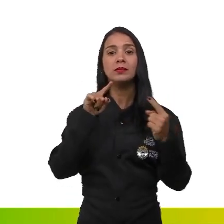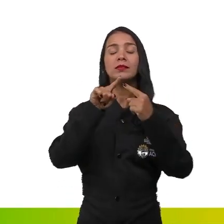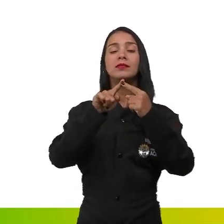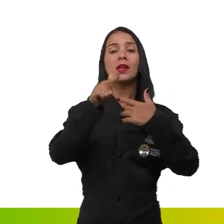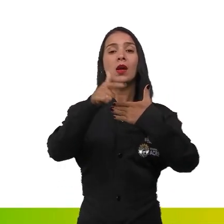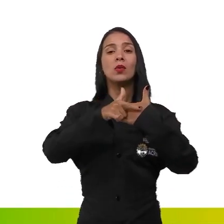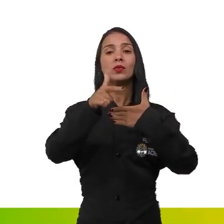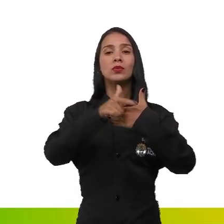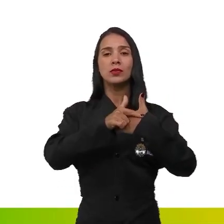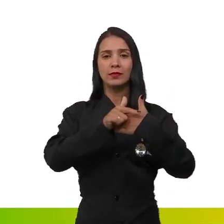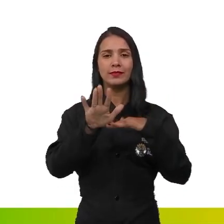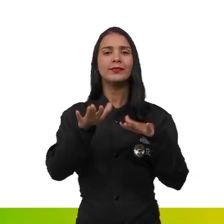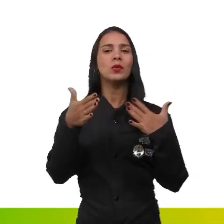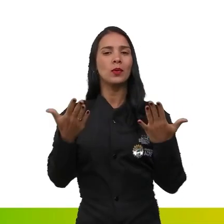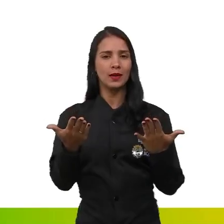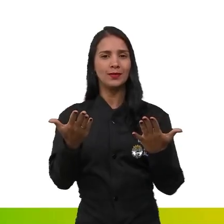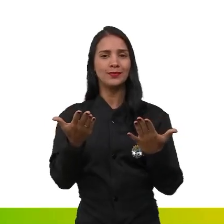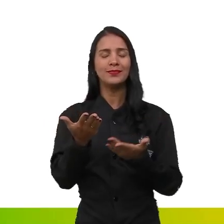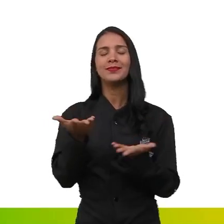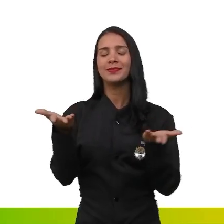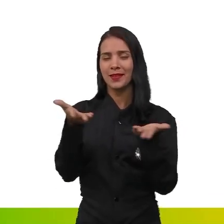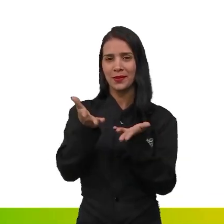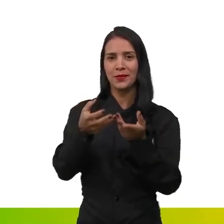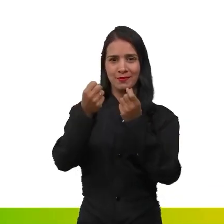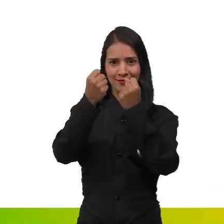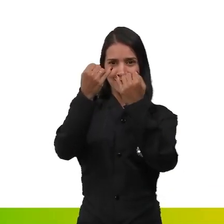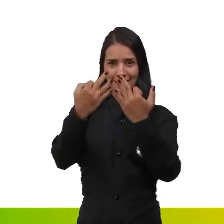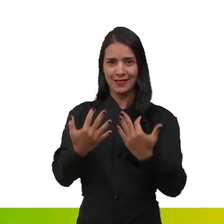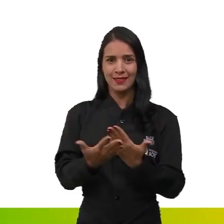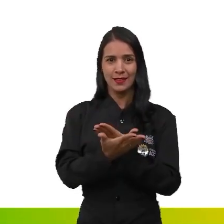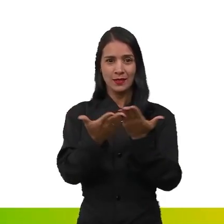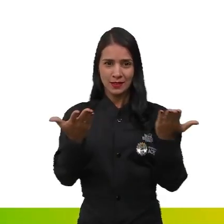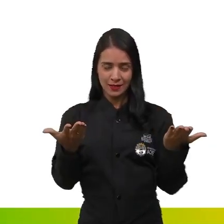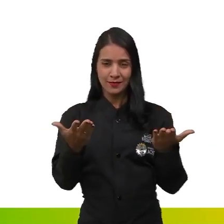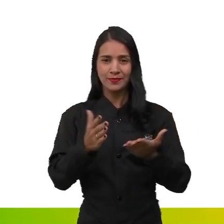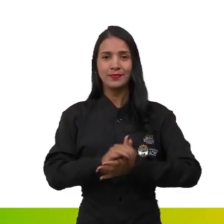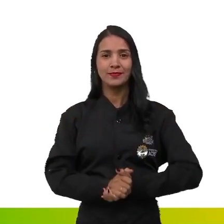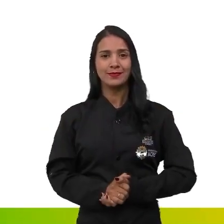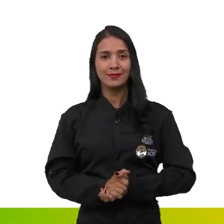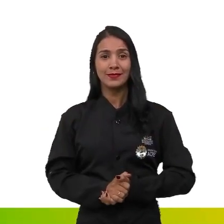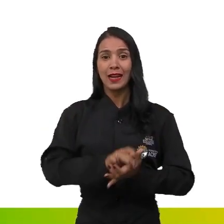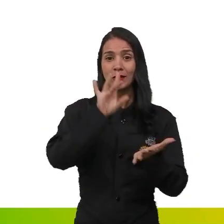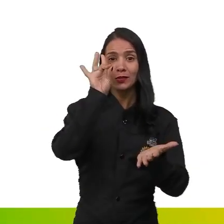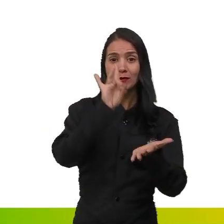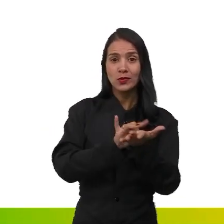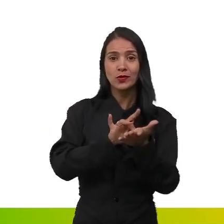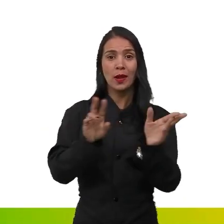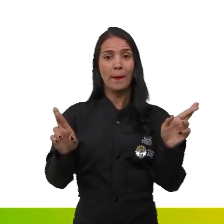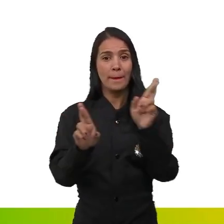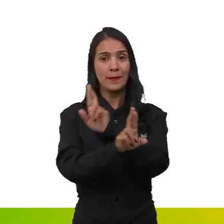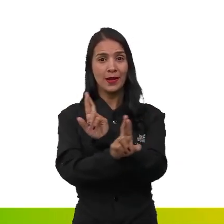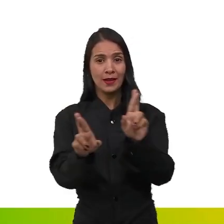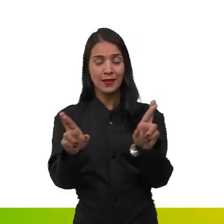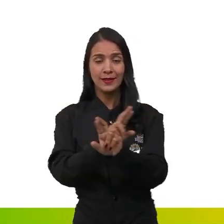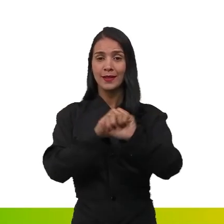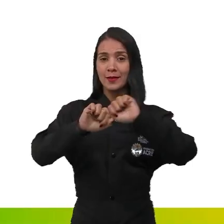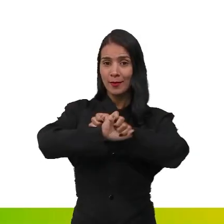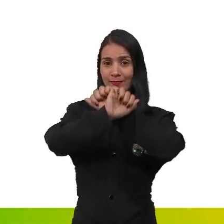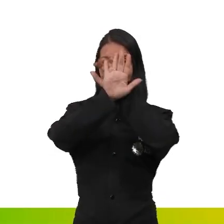desses elementos, como já falado, né? Justamente estabelecer uma ligação lógica